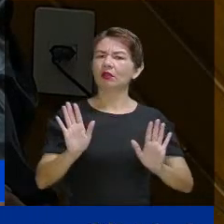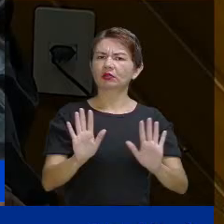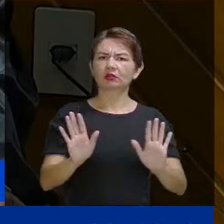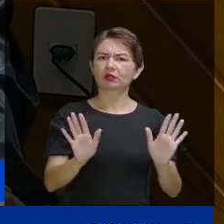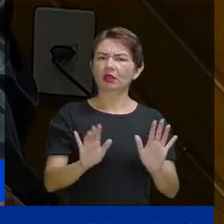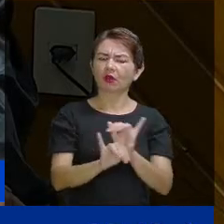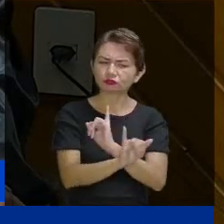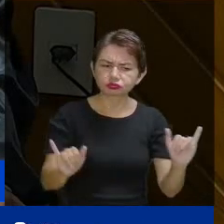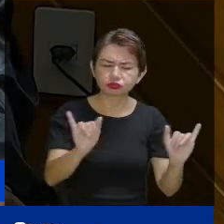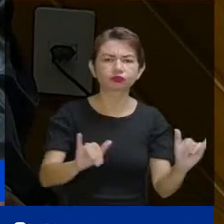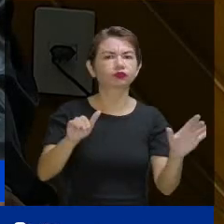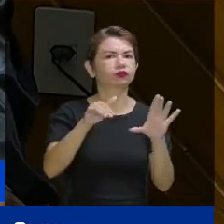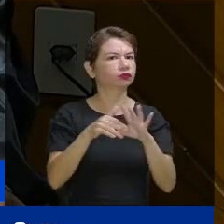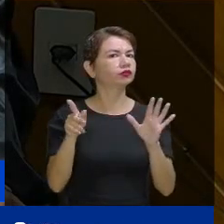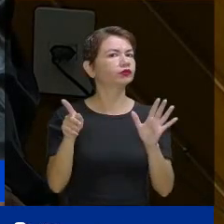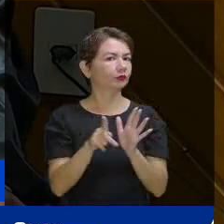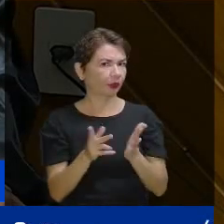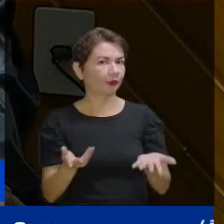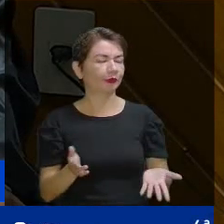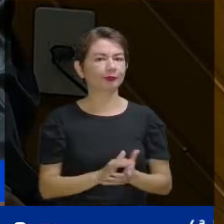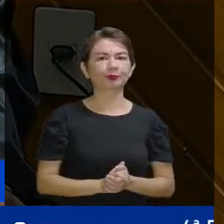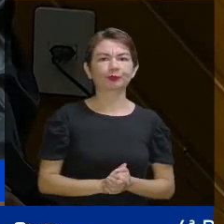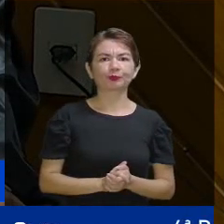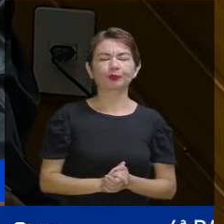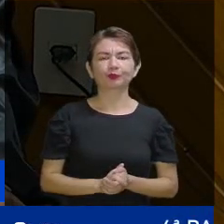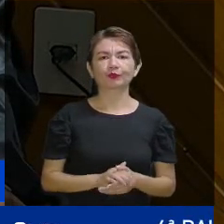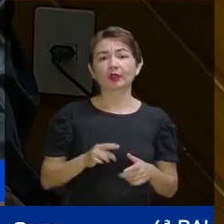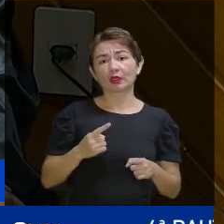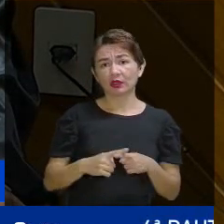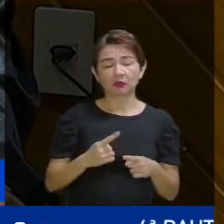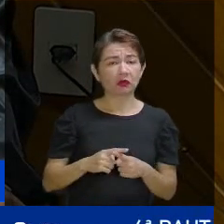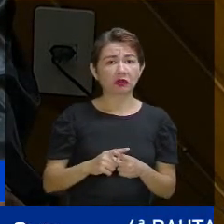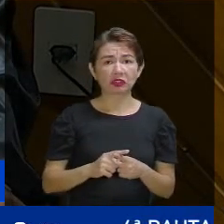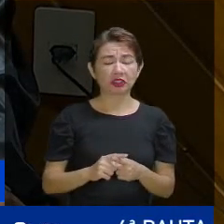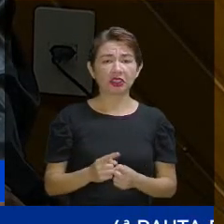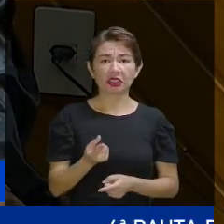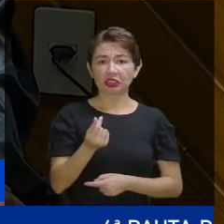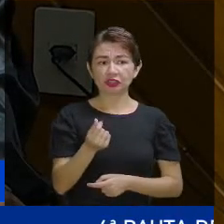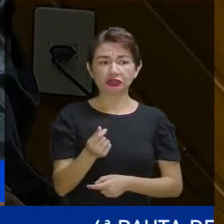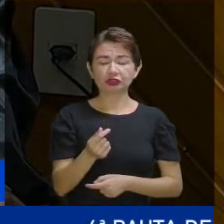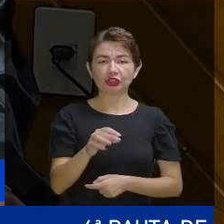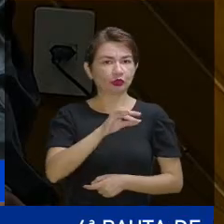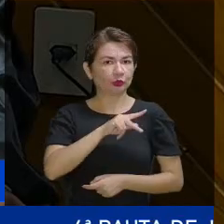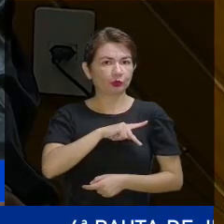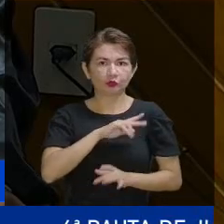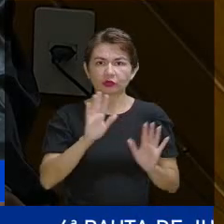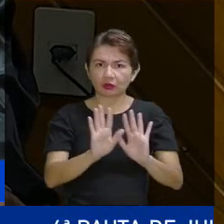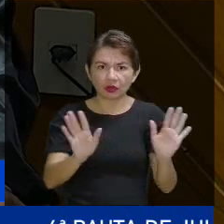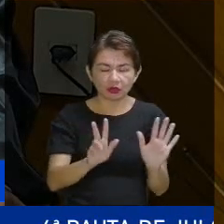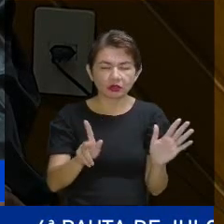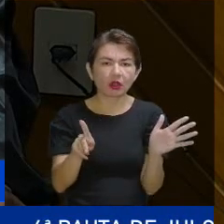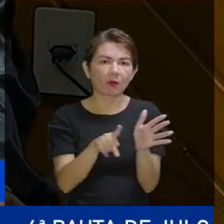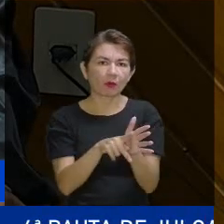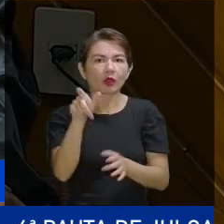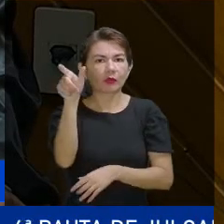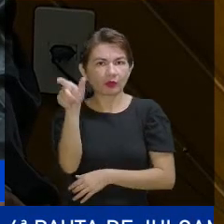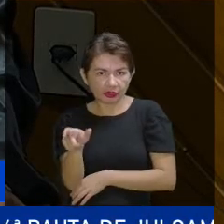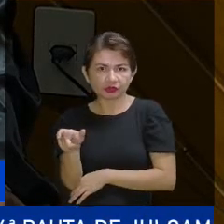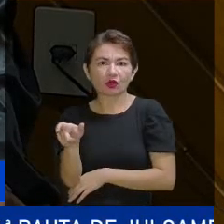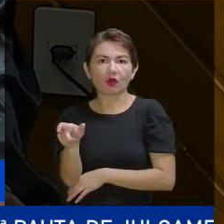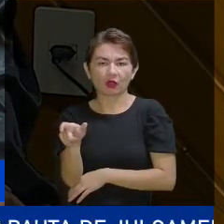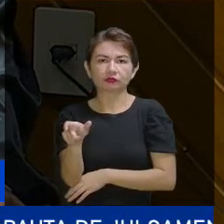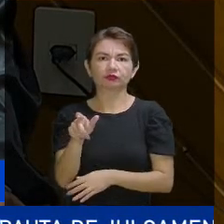constituem publicidade institucional, pois não foram custeadas por recursos públicos, requerendo o desprovimento do